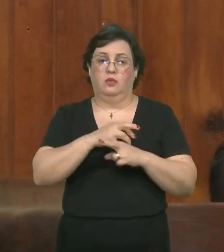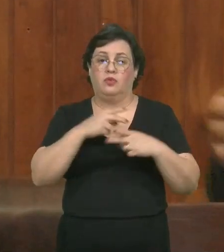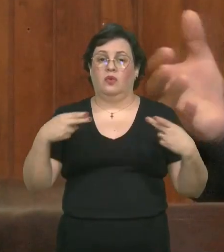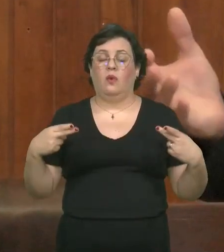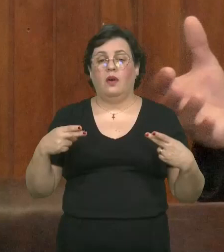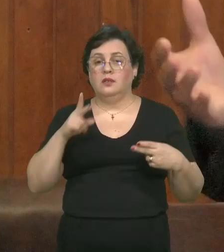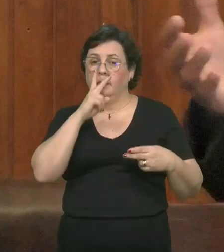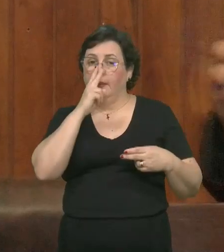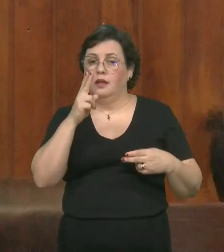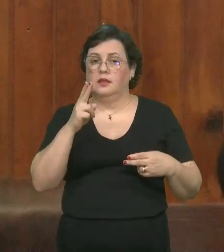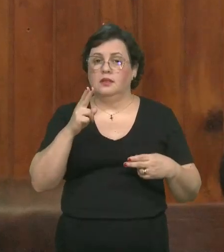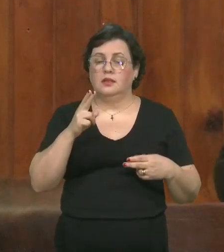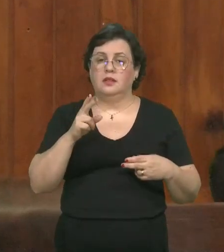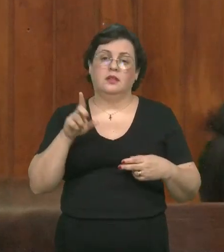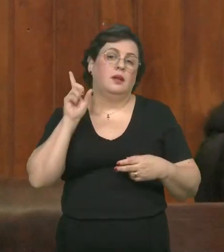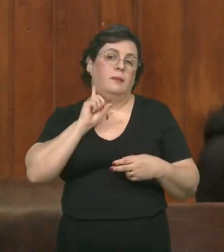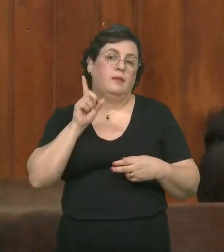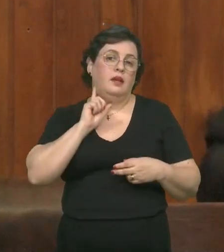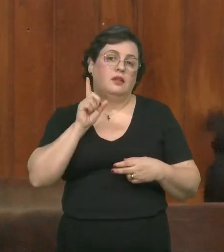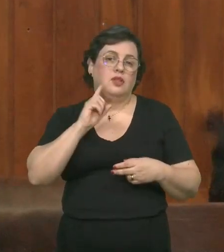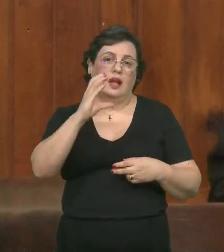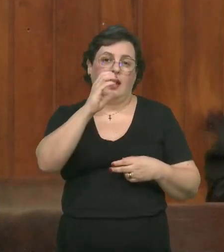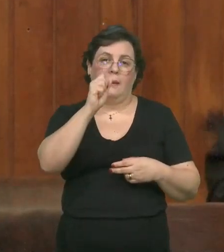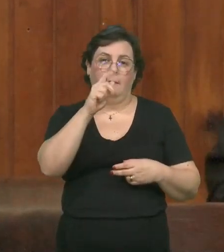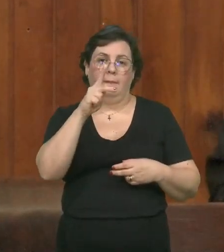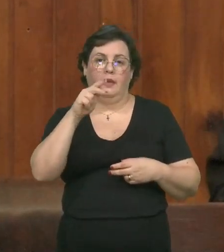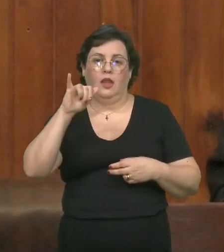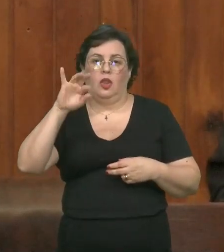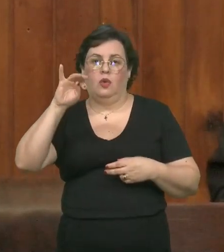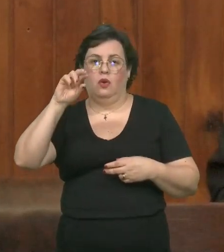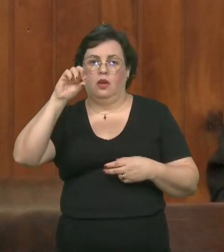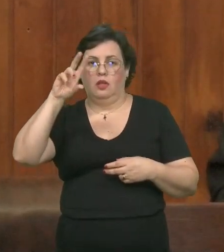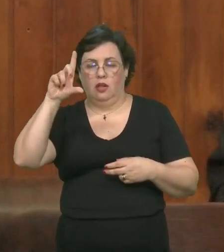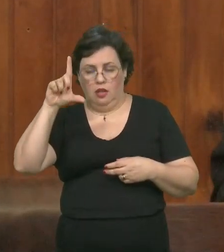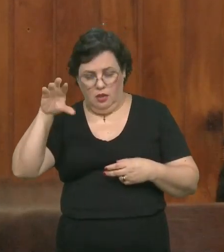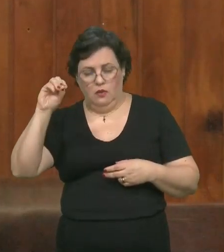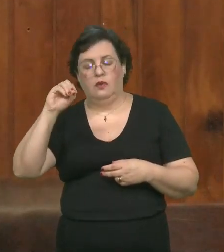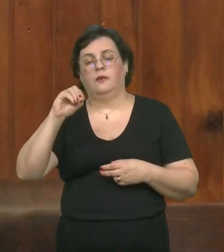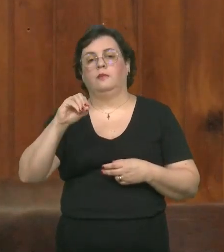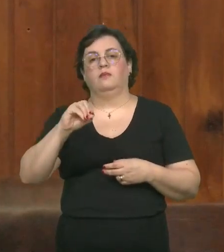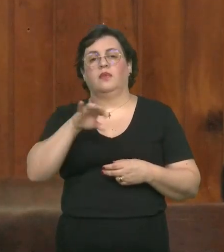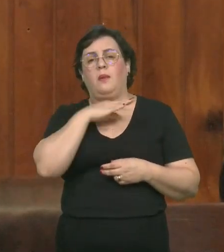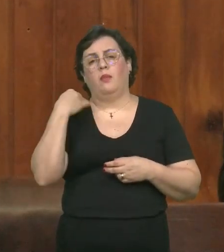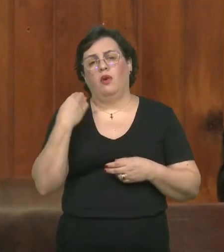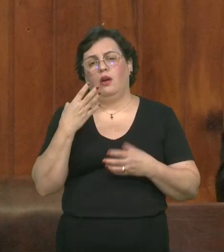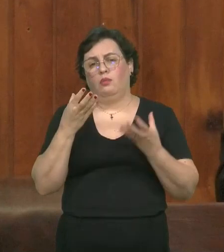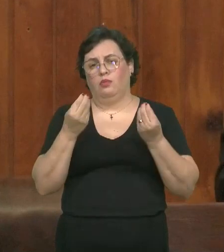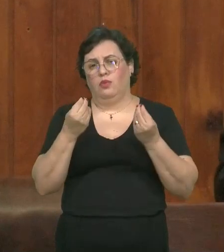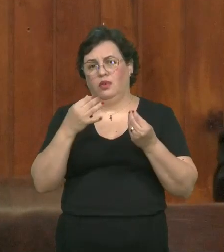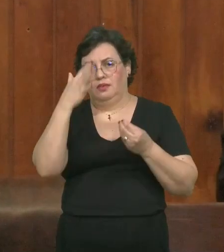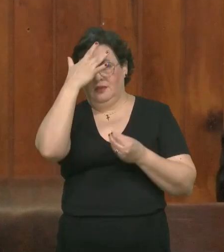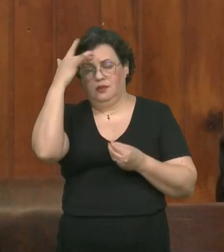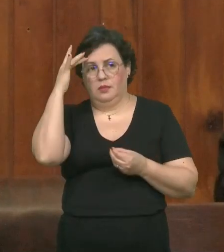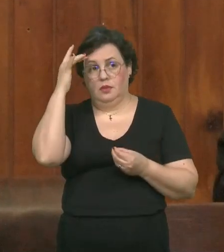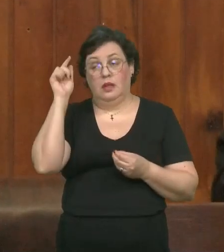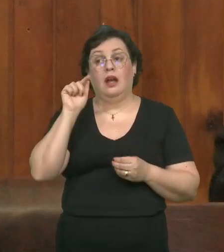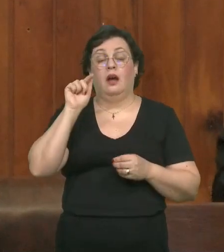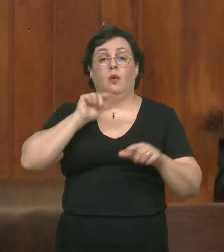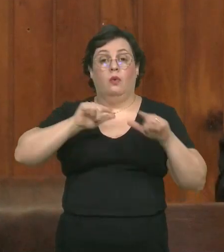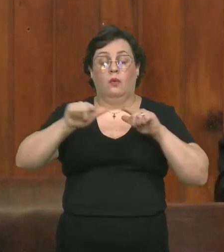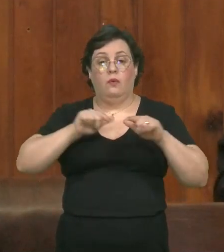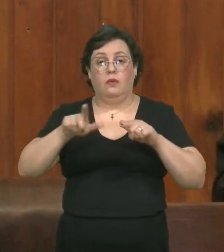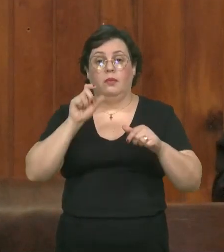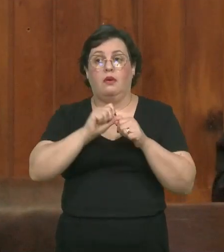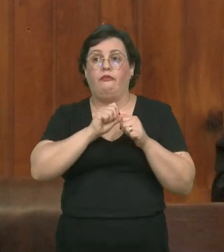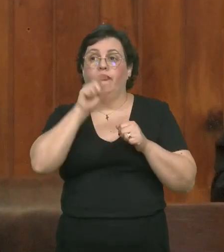Minas Gerais, onde que fulminou com a morte de várias pessoas. E o trabalho que está sendo realizado lá vai ficar em